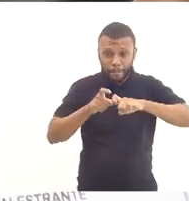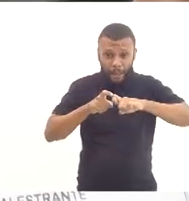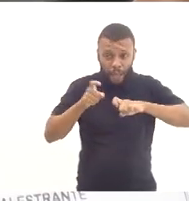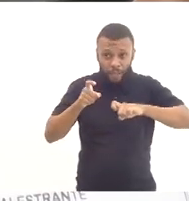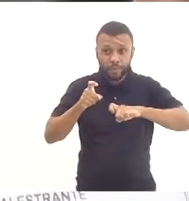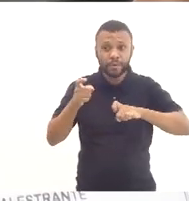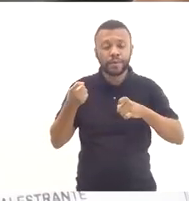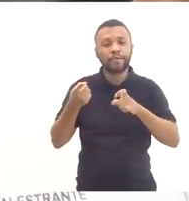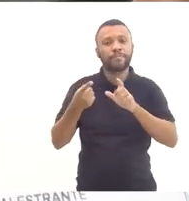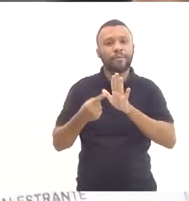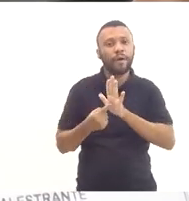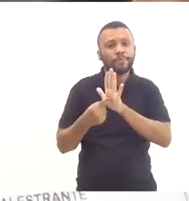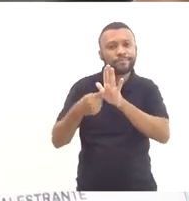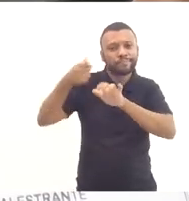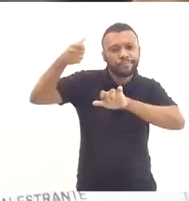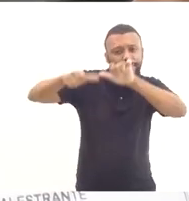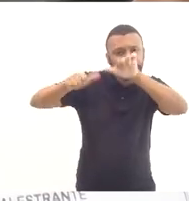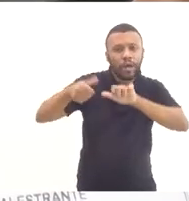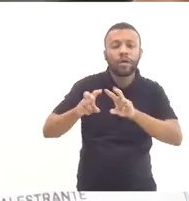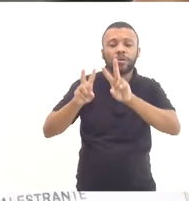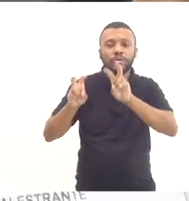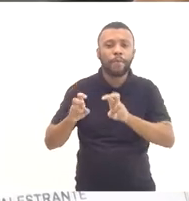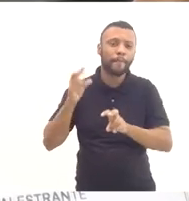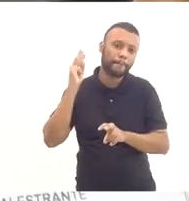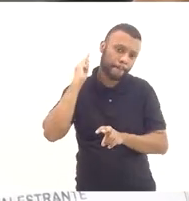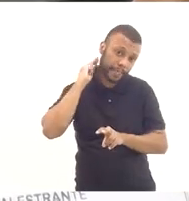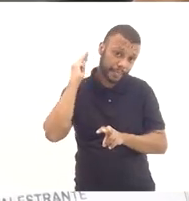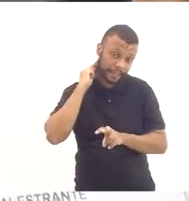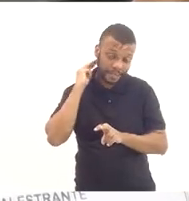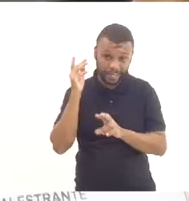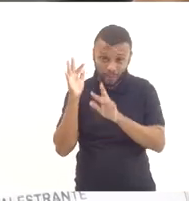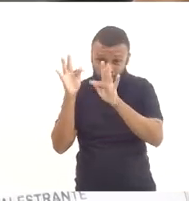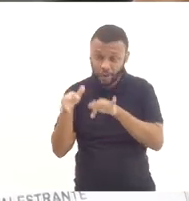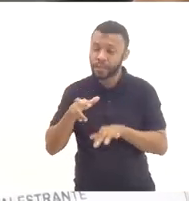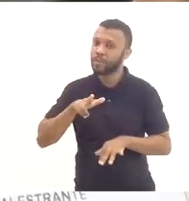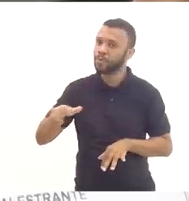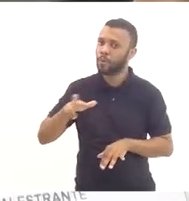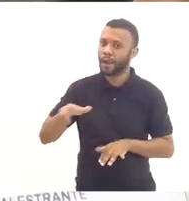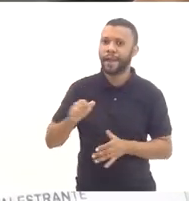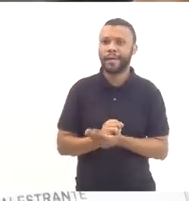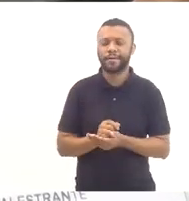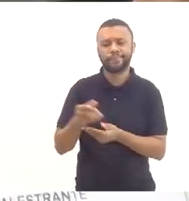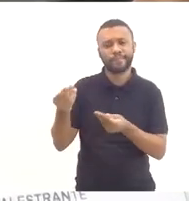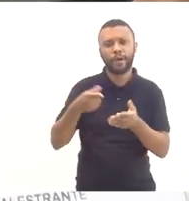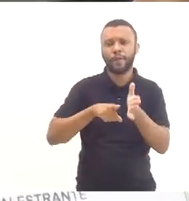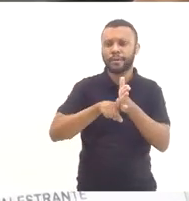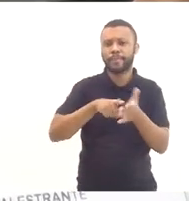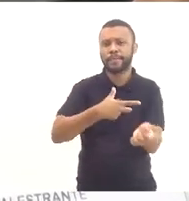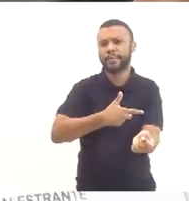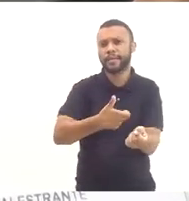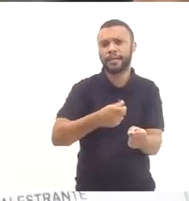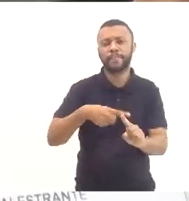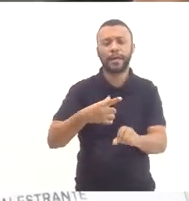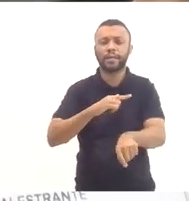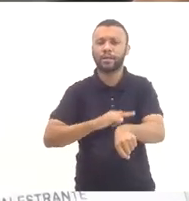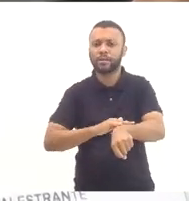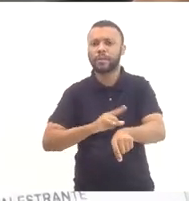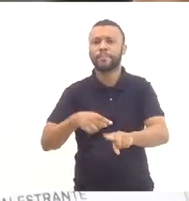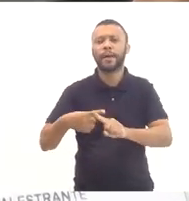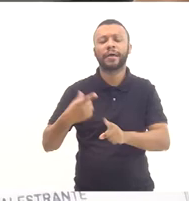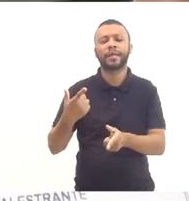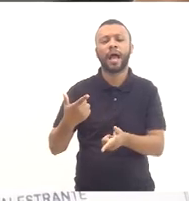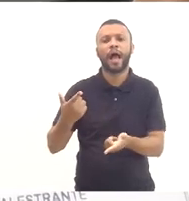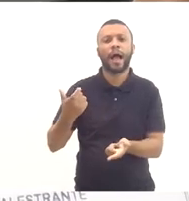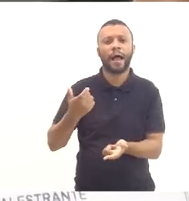aparecer para o meu filho a respeito da meningite que não era meningite aos exames de sangue de urina dele e a ressonância de crânio